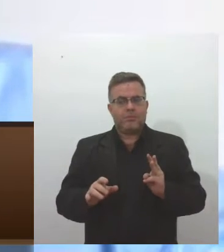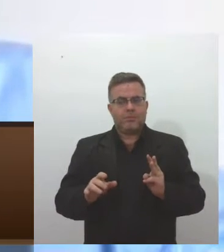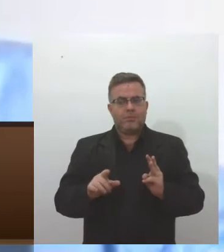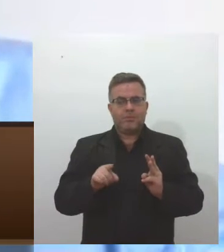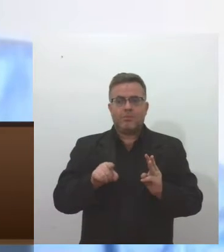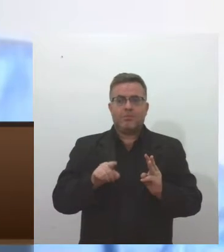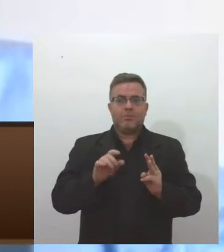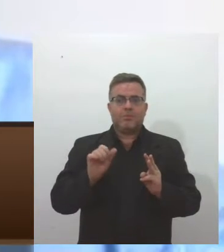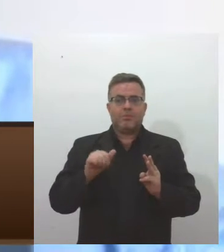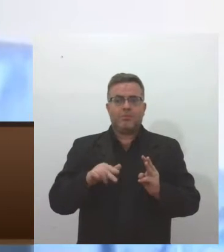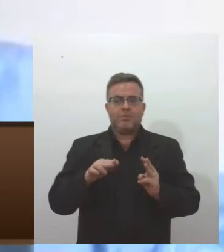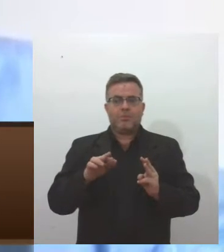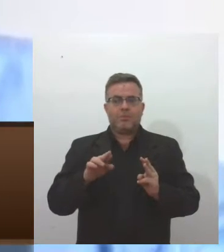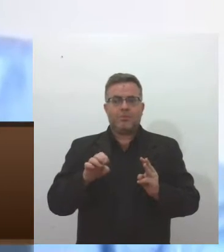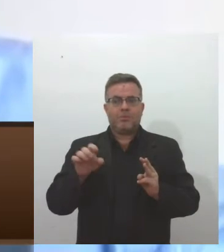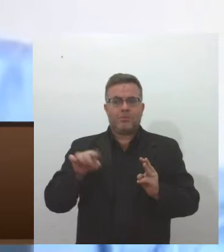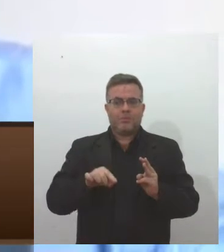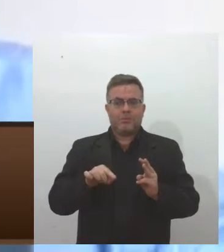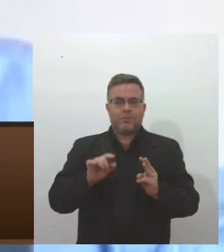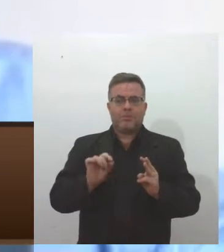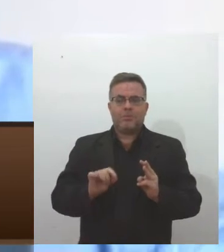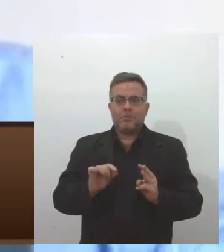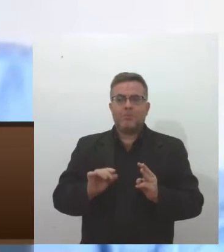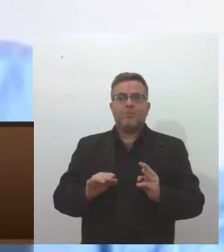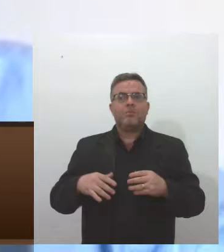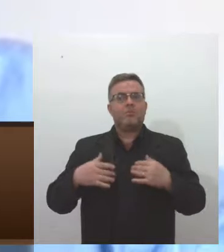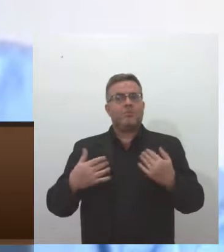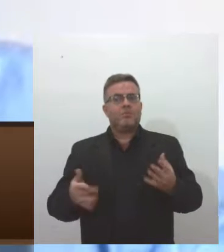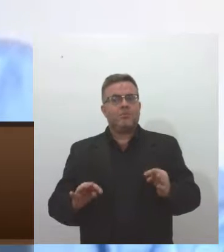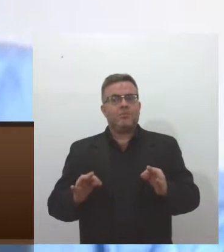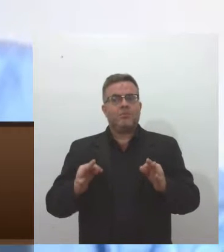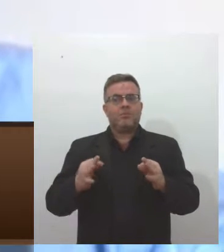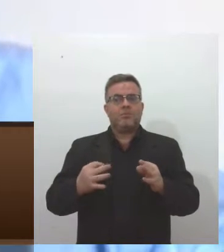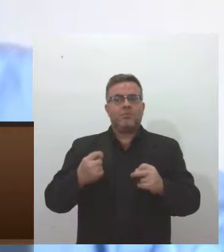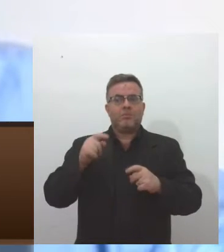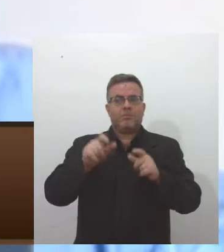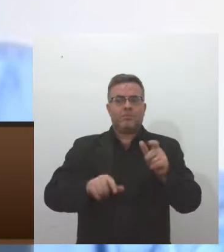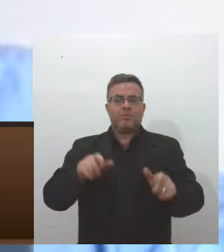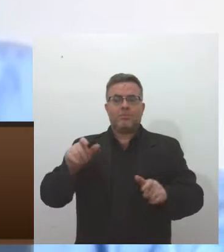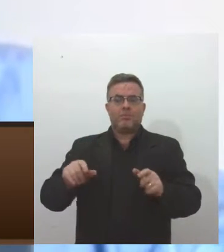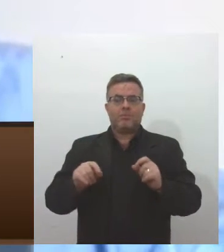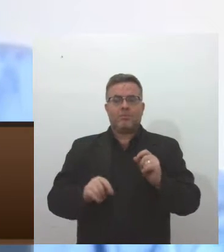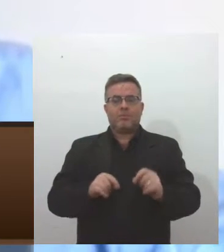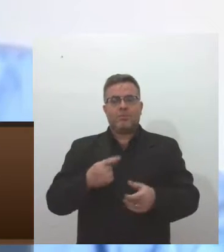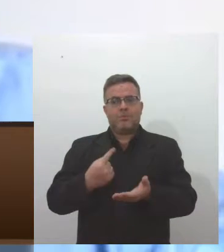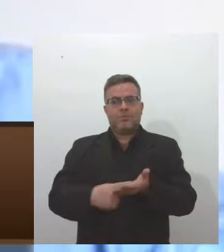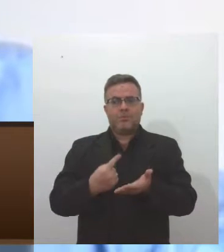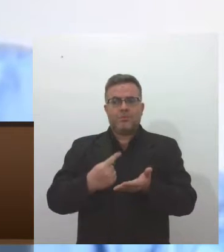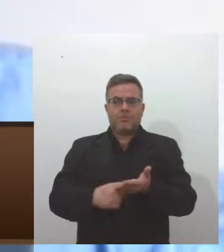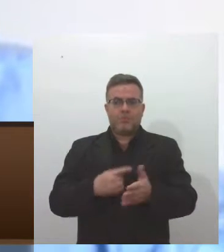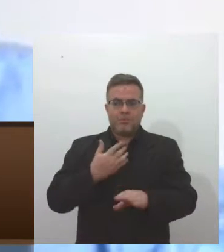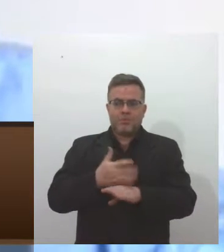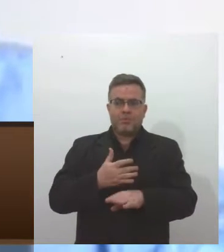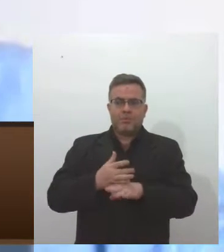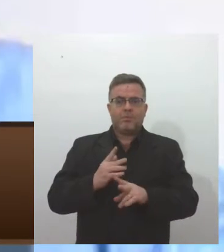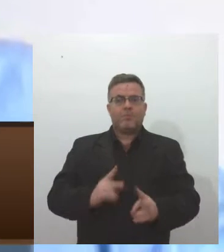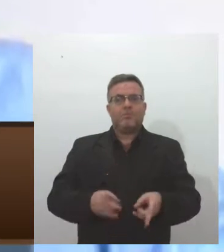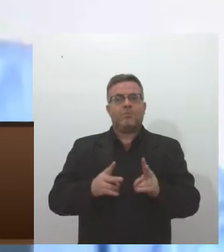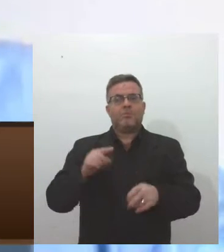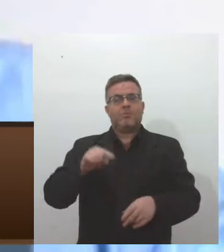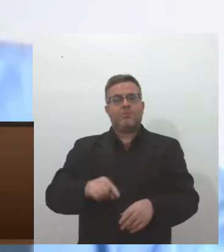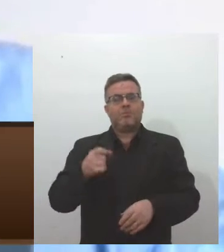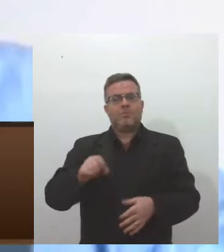o André, enfim, as pessoas que fazem a ABRAP aqui em